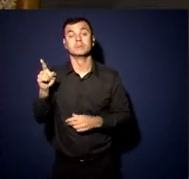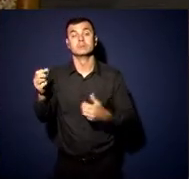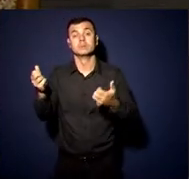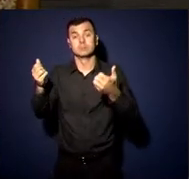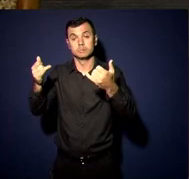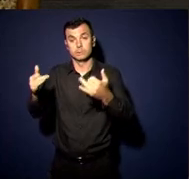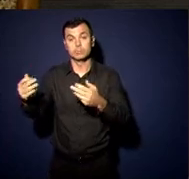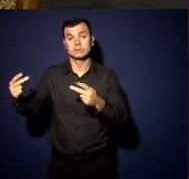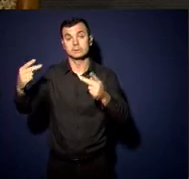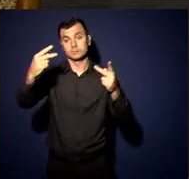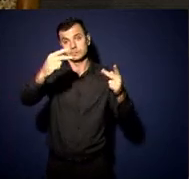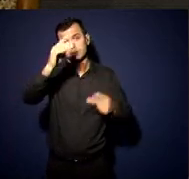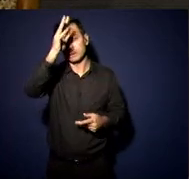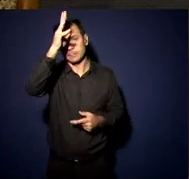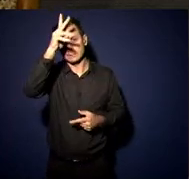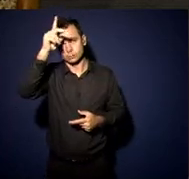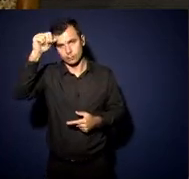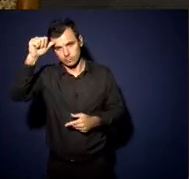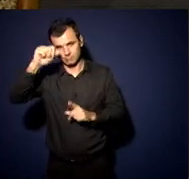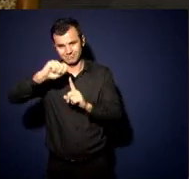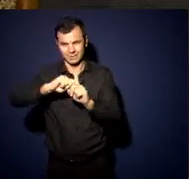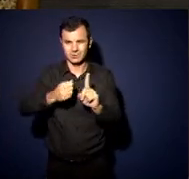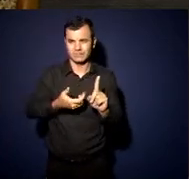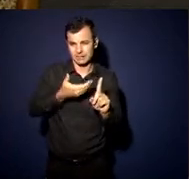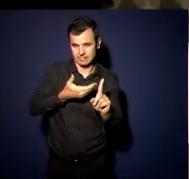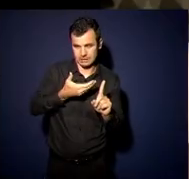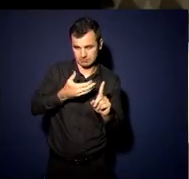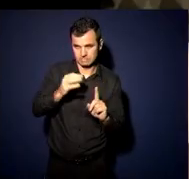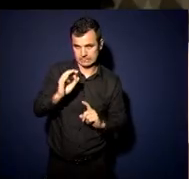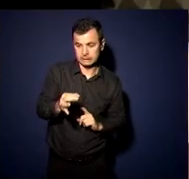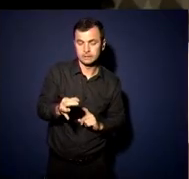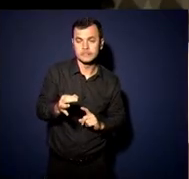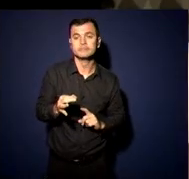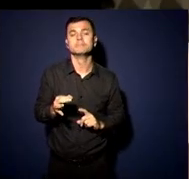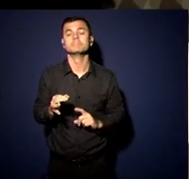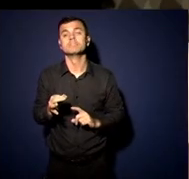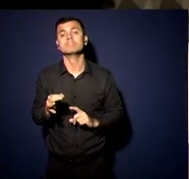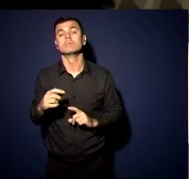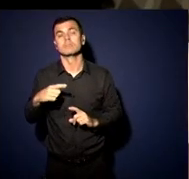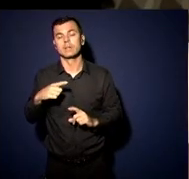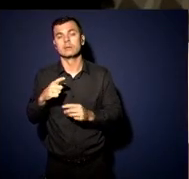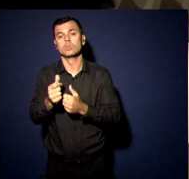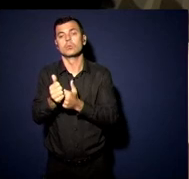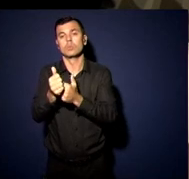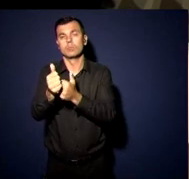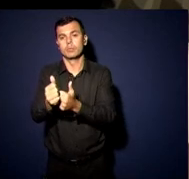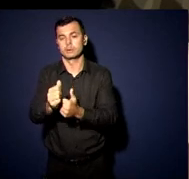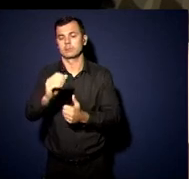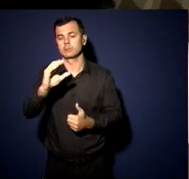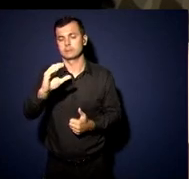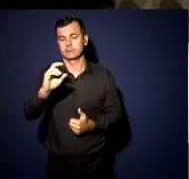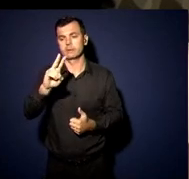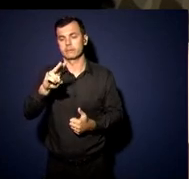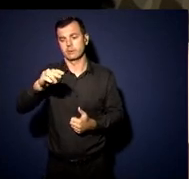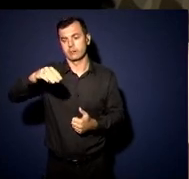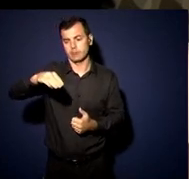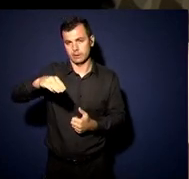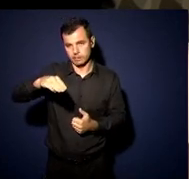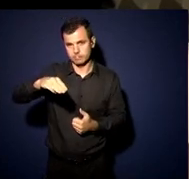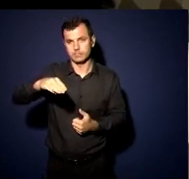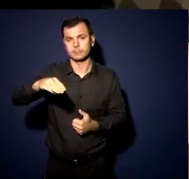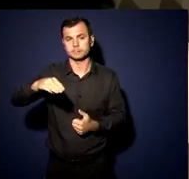na Amazônia no final do ano se fala memória e eu tenho acompanhado a cvm muito mais fora do